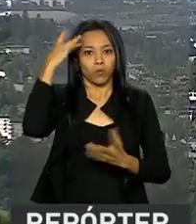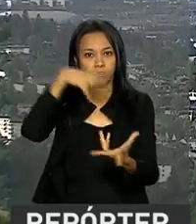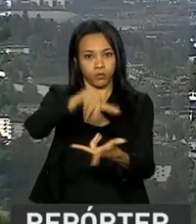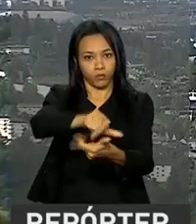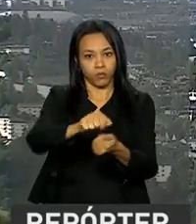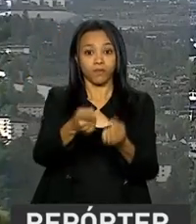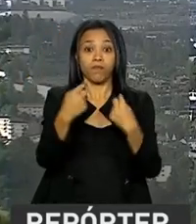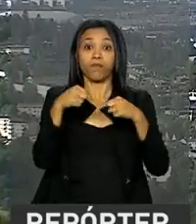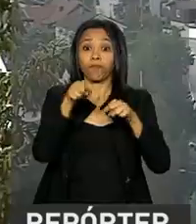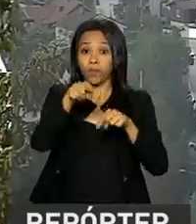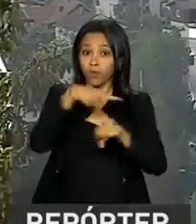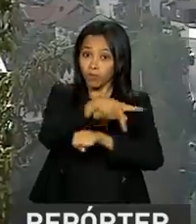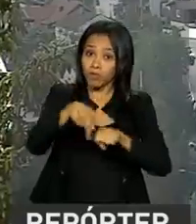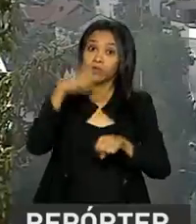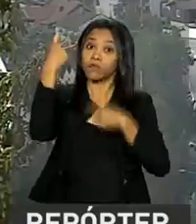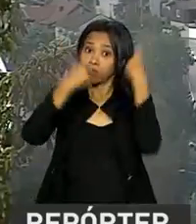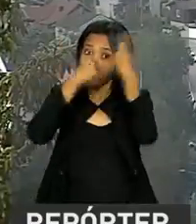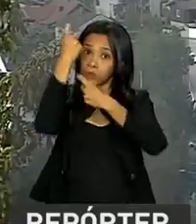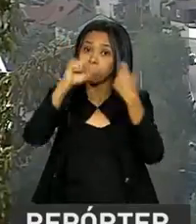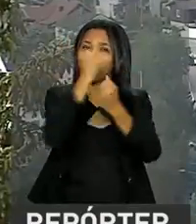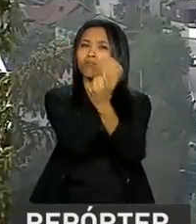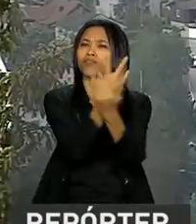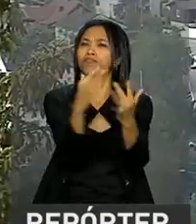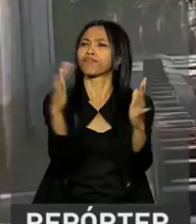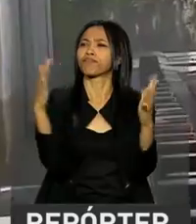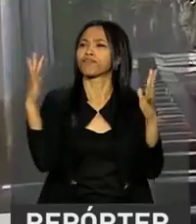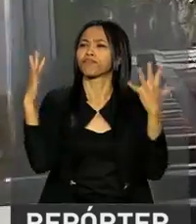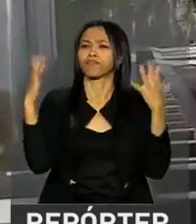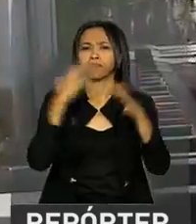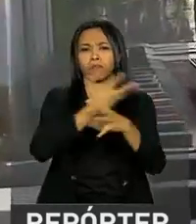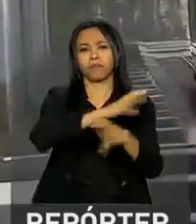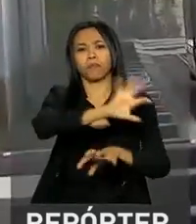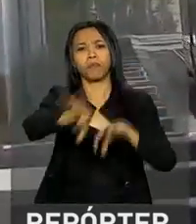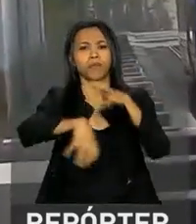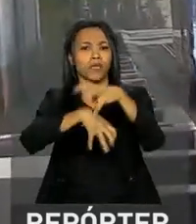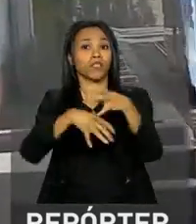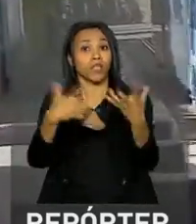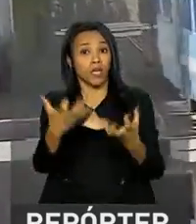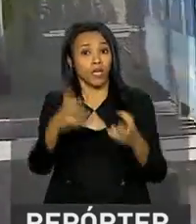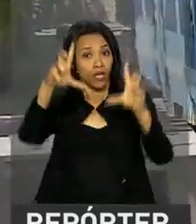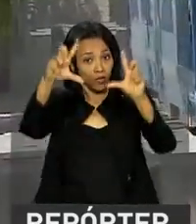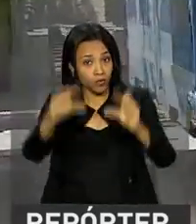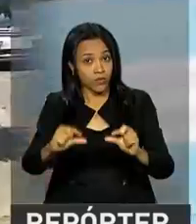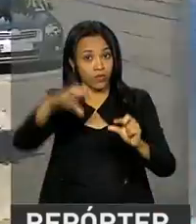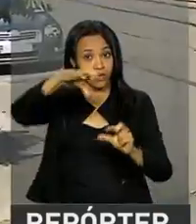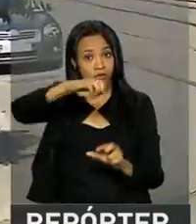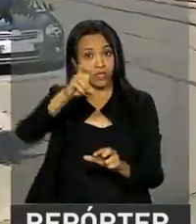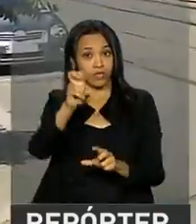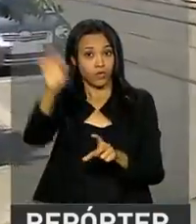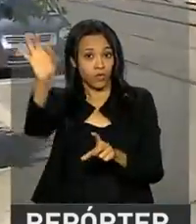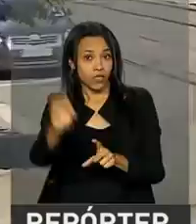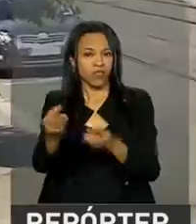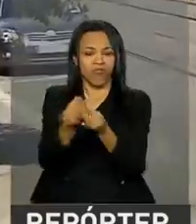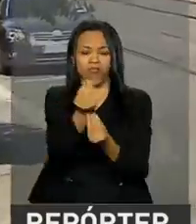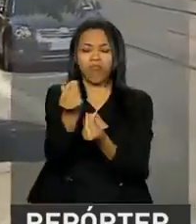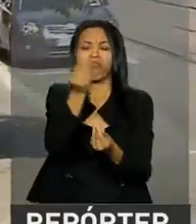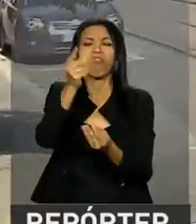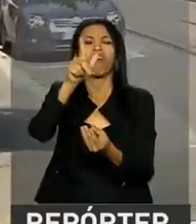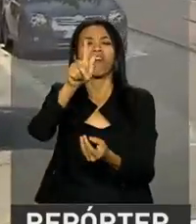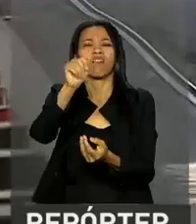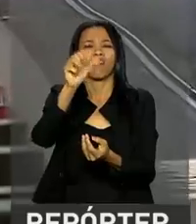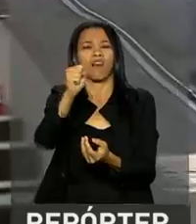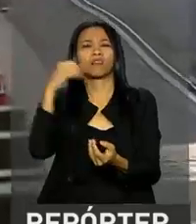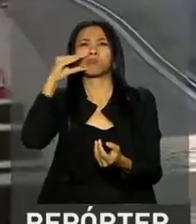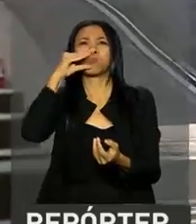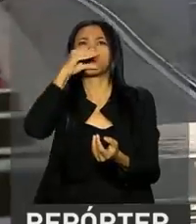também se preocupa com o meio ambiente até 2030 quer reduzir em 95% as emissões de gases de efeito